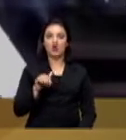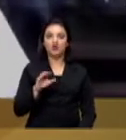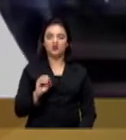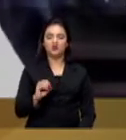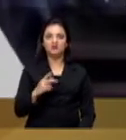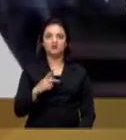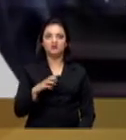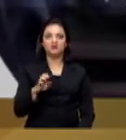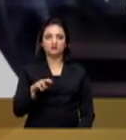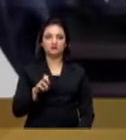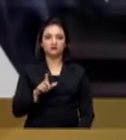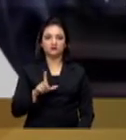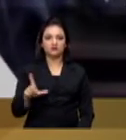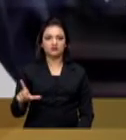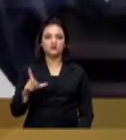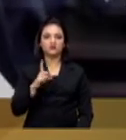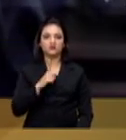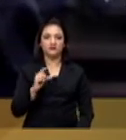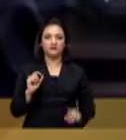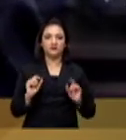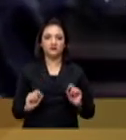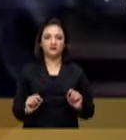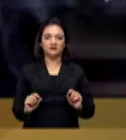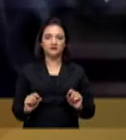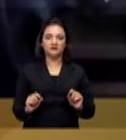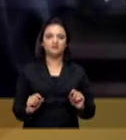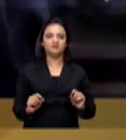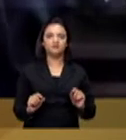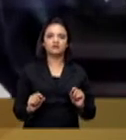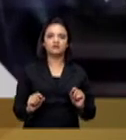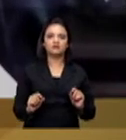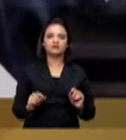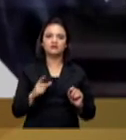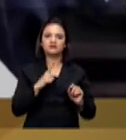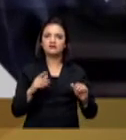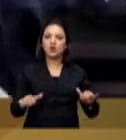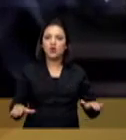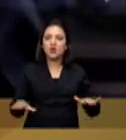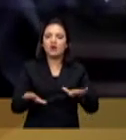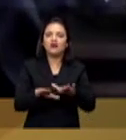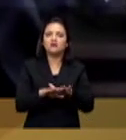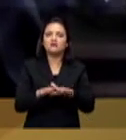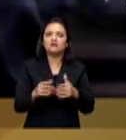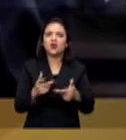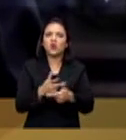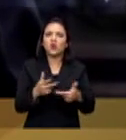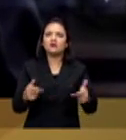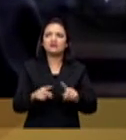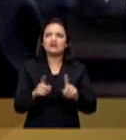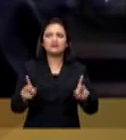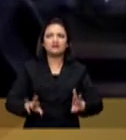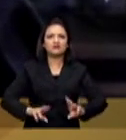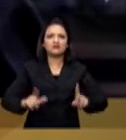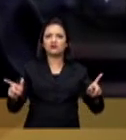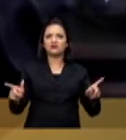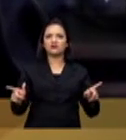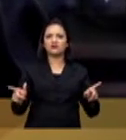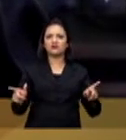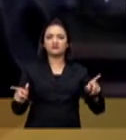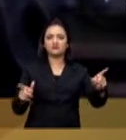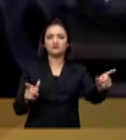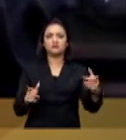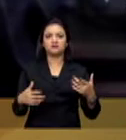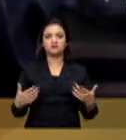atualmente equipara situações de fato que são bastante distintas,